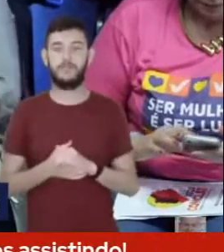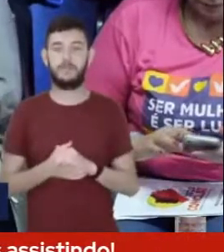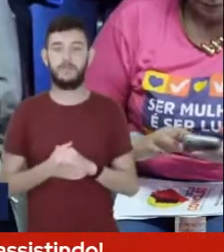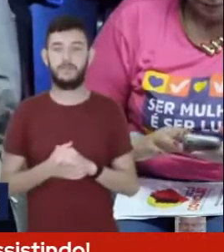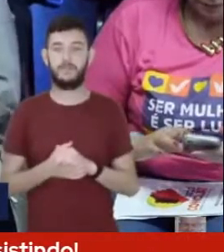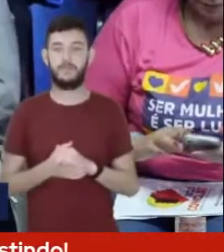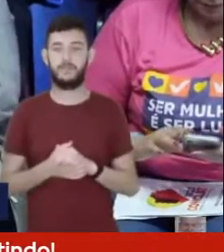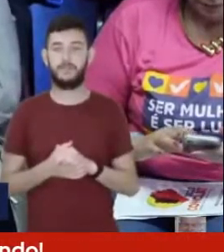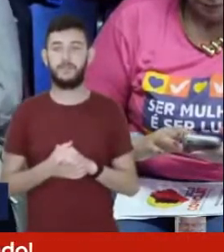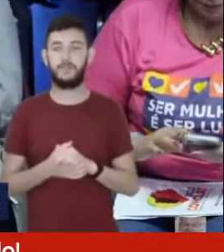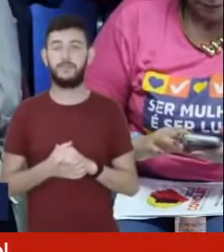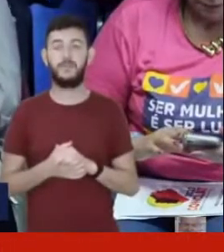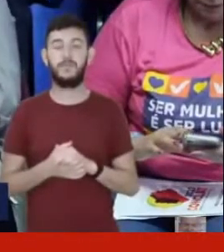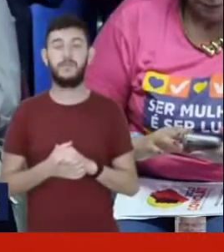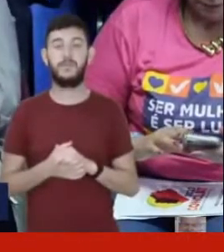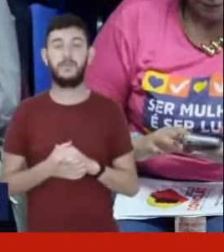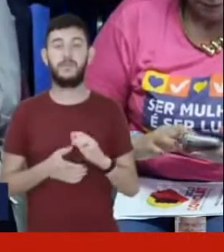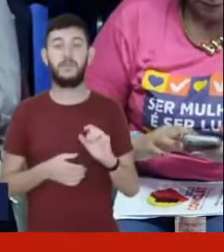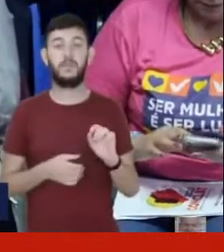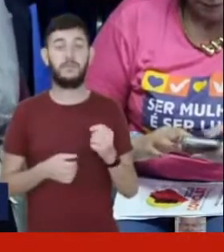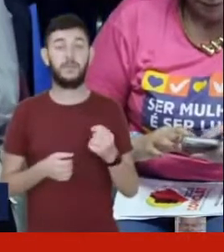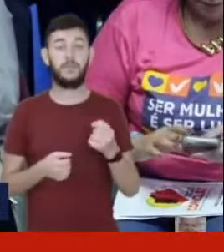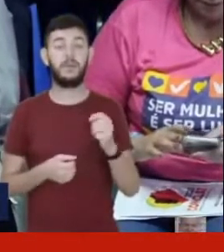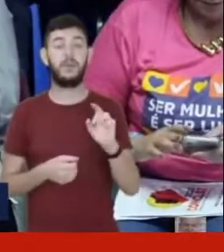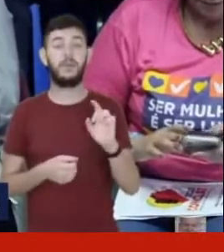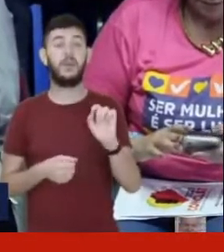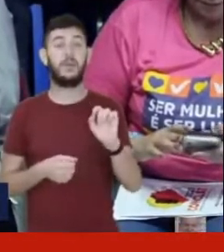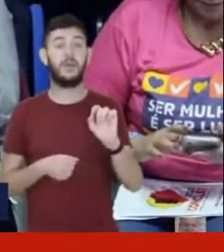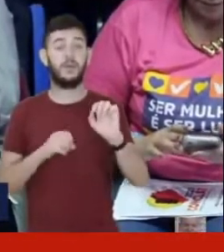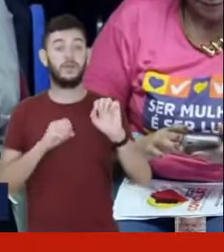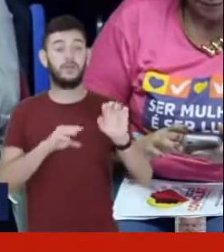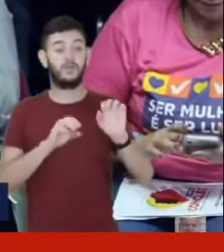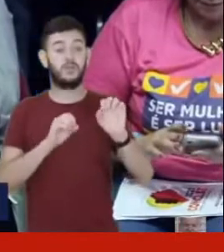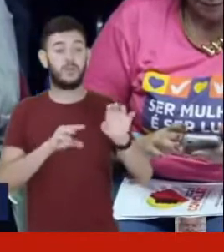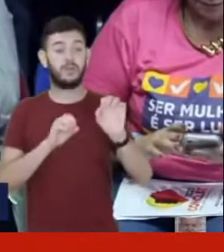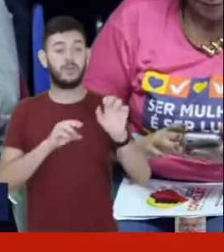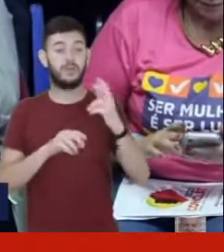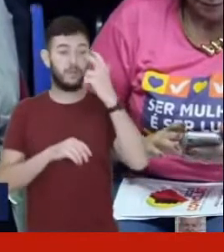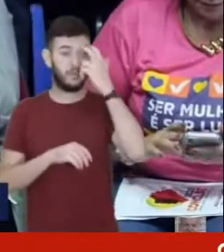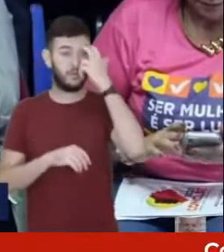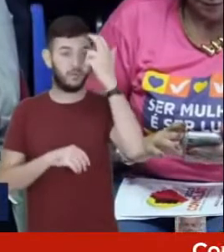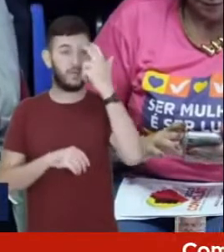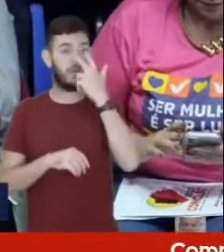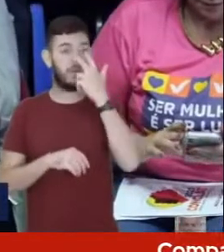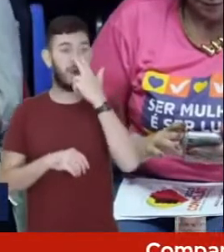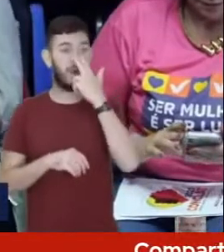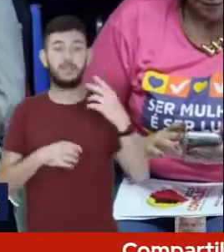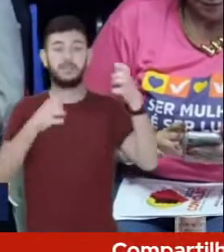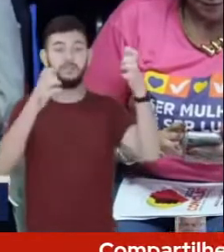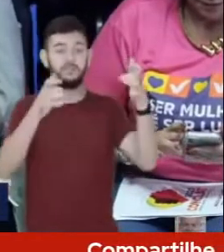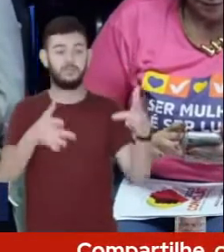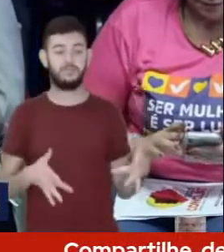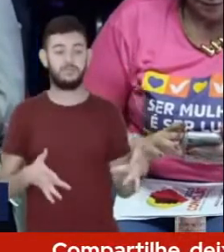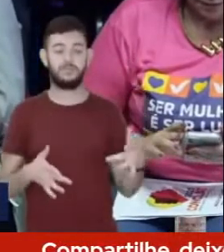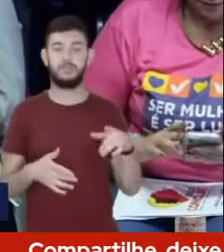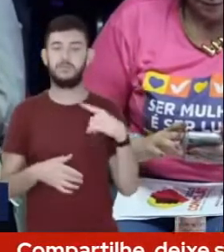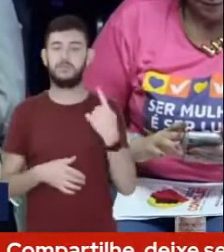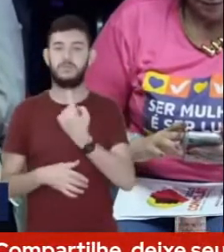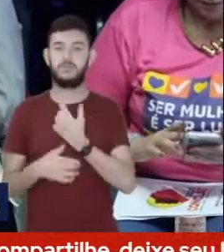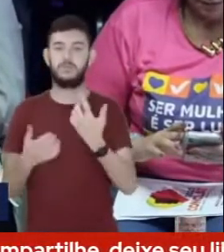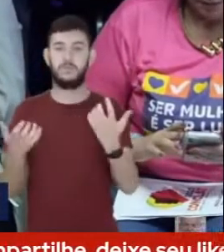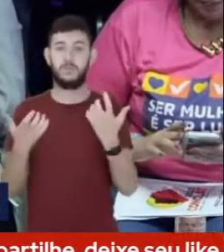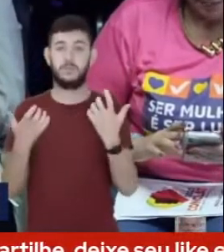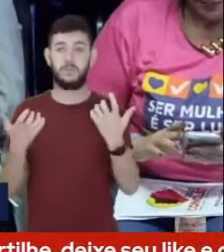educação e cultura estão abandonadas. Queremos então que o Lula não se esqueça, mas